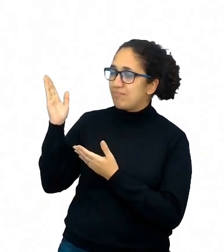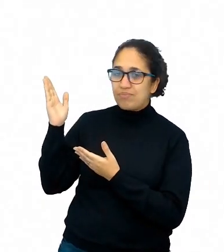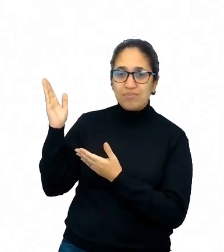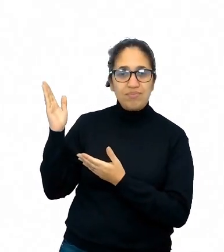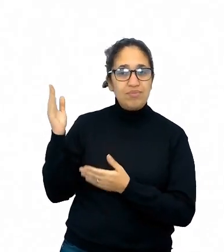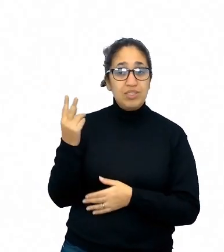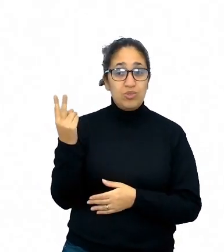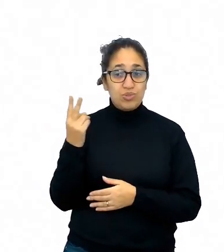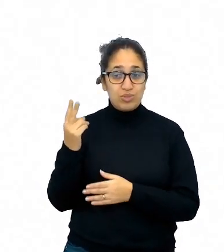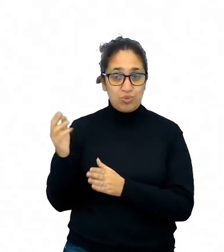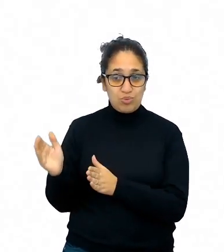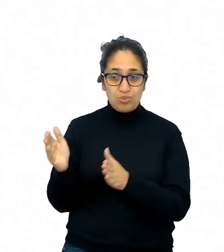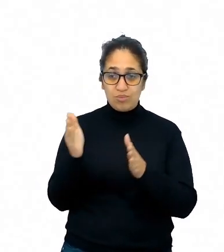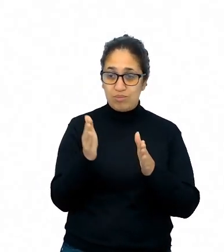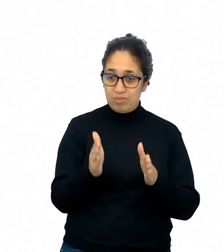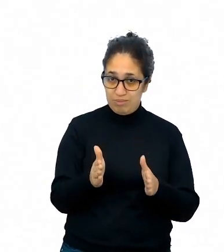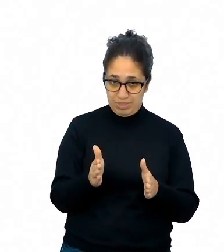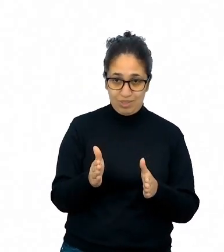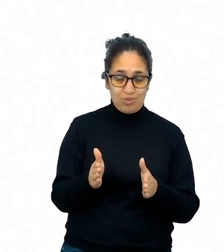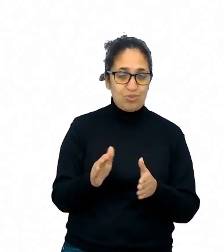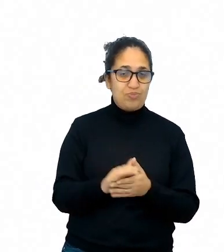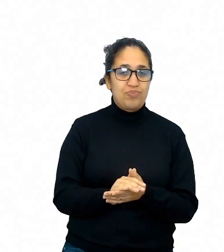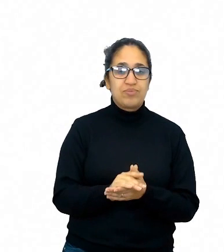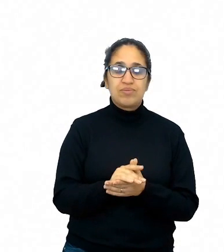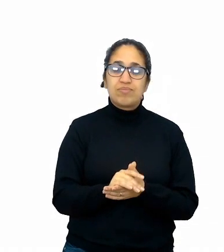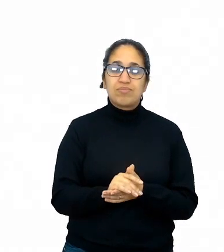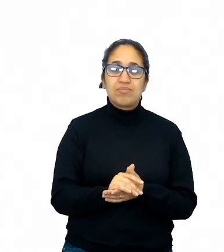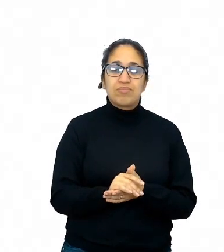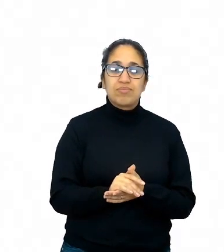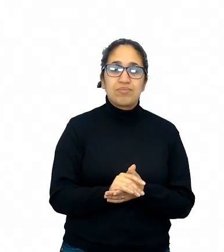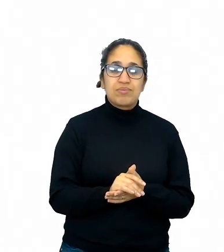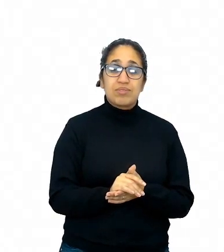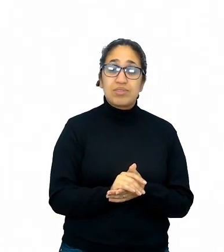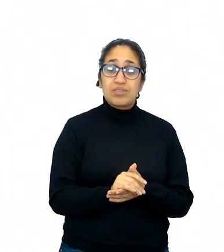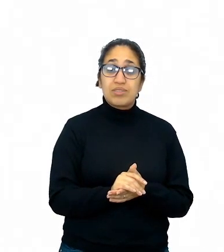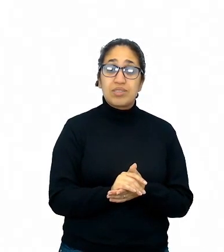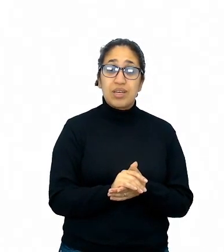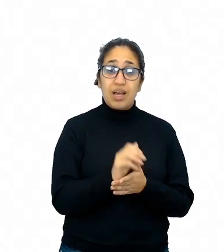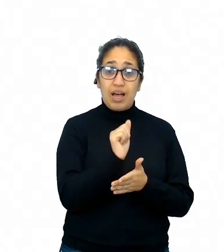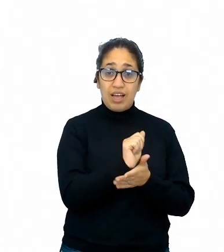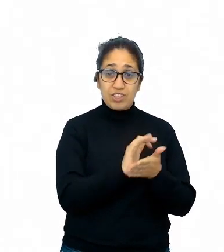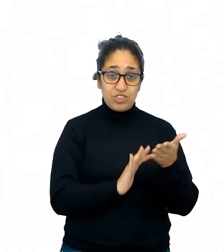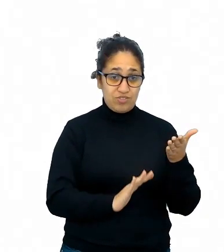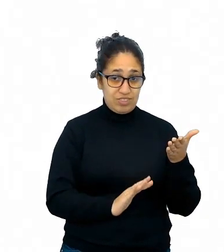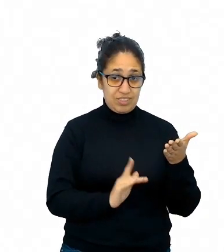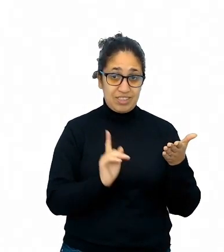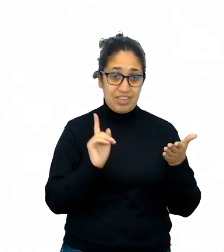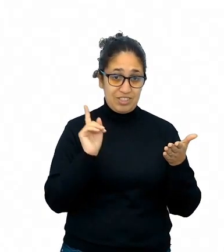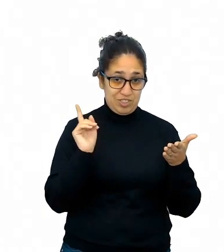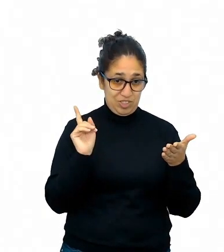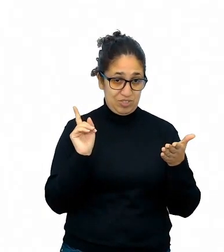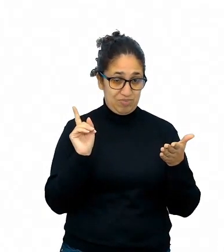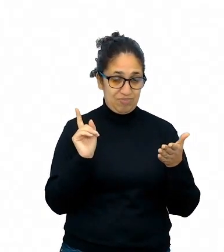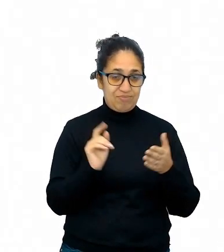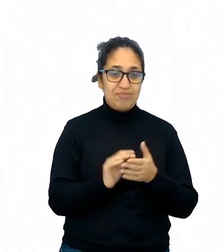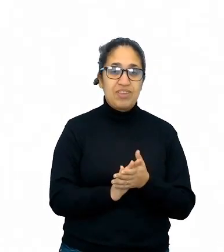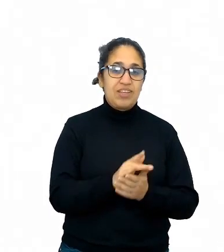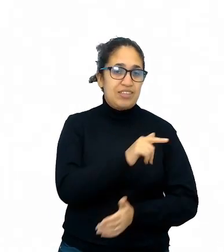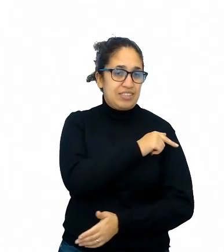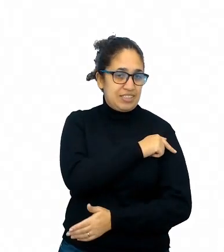E aqui nesse segundo momento, a gente vai explorar a atividade, tá, do 7º ano, que nós temos essas